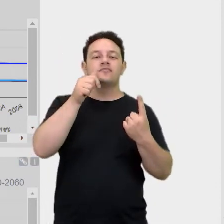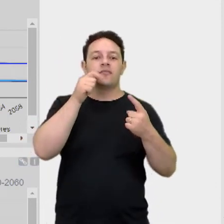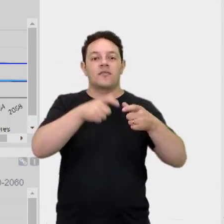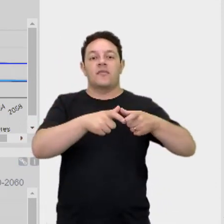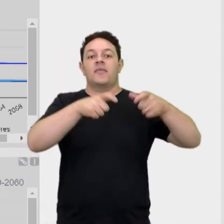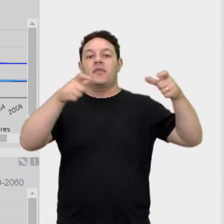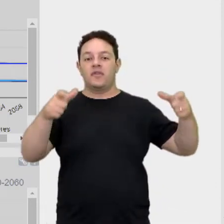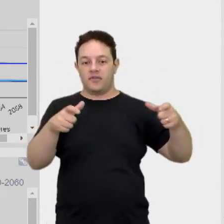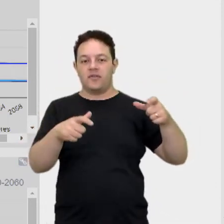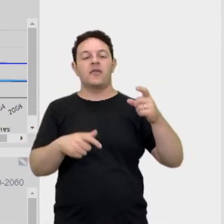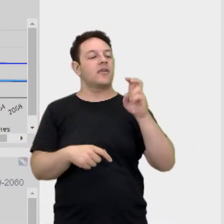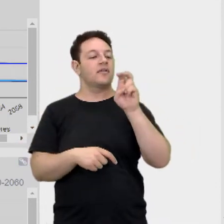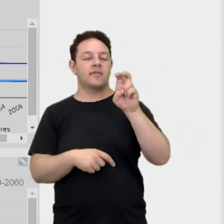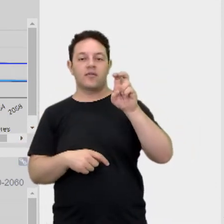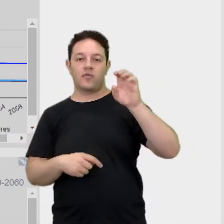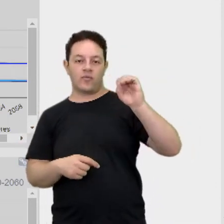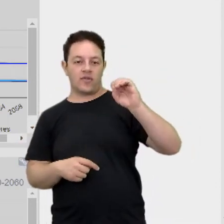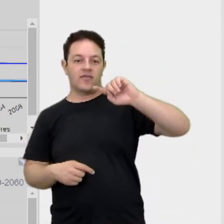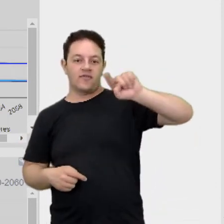aí, ó,